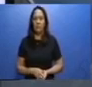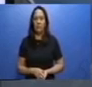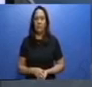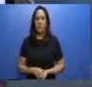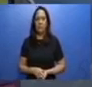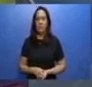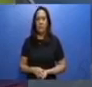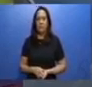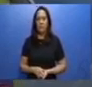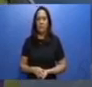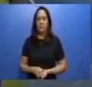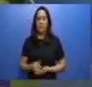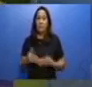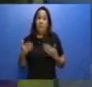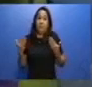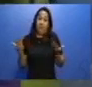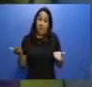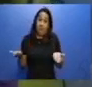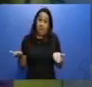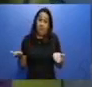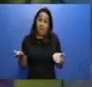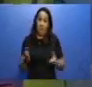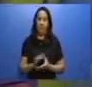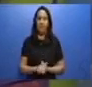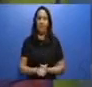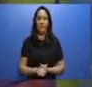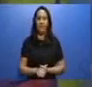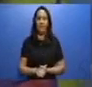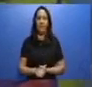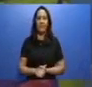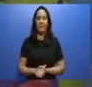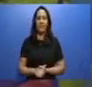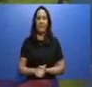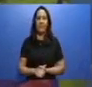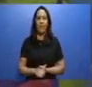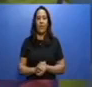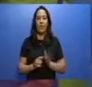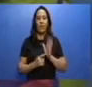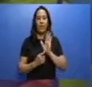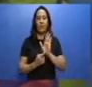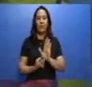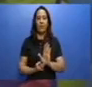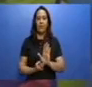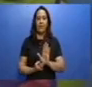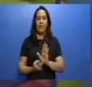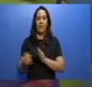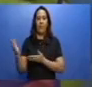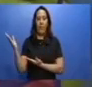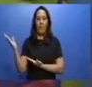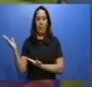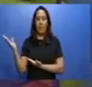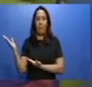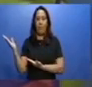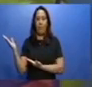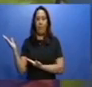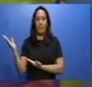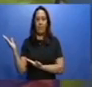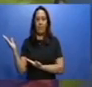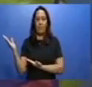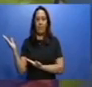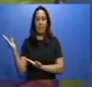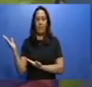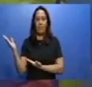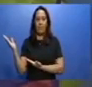inclusive? E aí? Deixa eu mostrar aqui para vocês, ó. Eu vou pegar essa parte aqui do cilindro, vou desenhar na